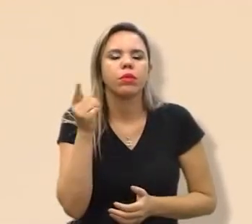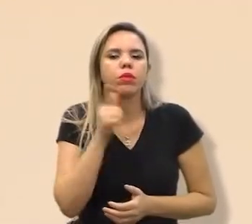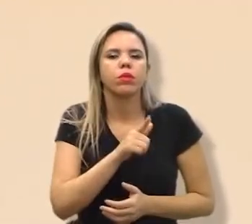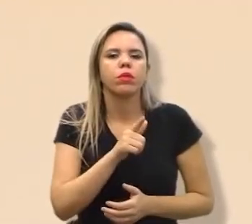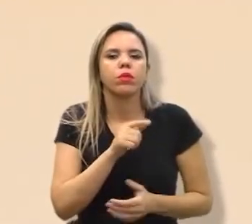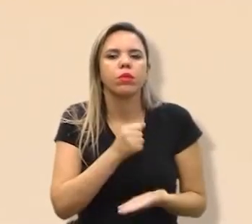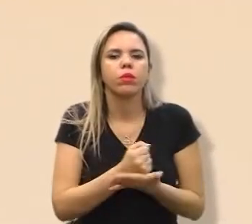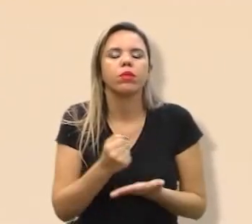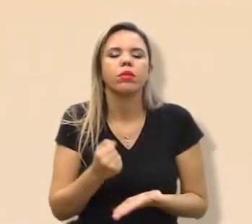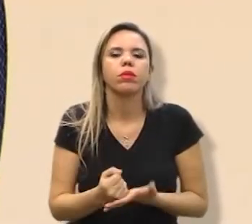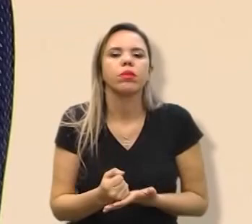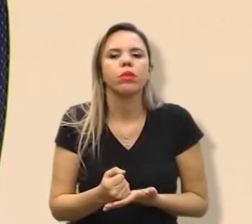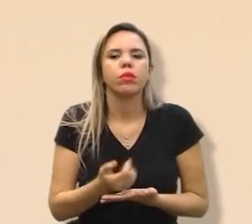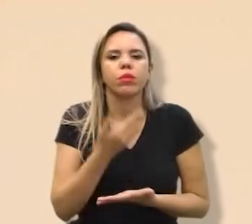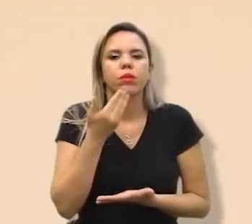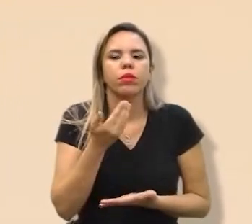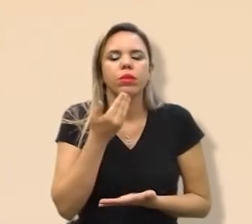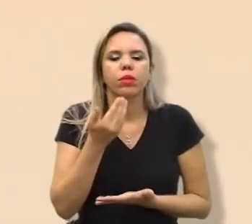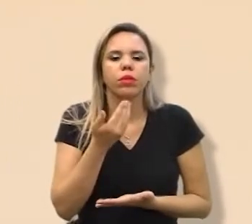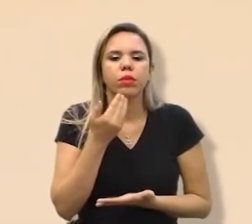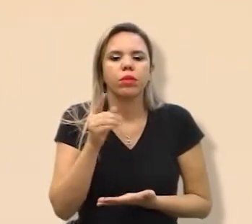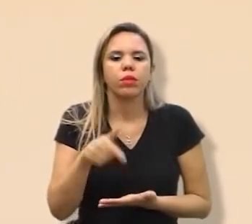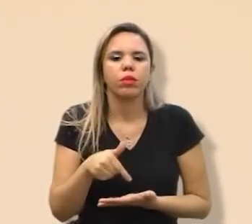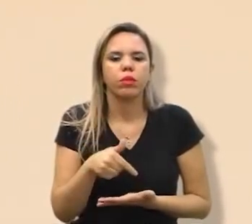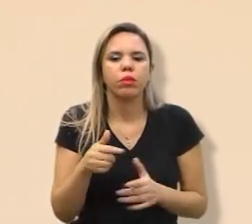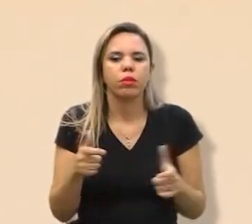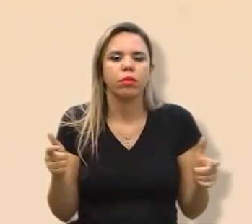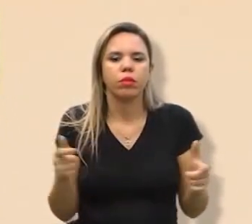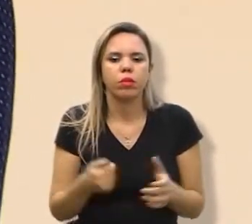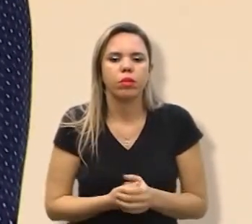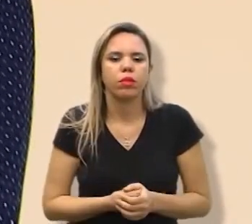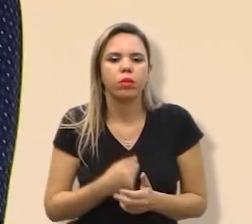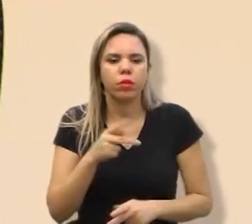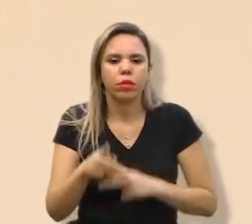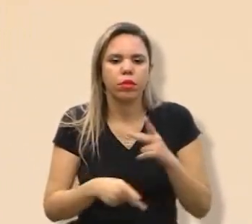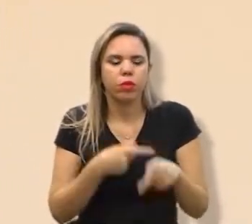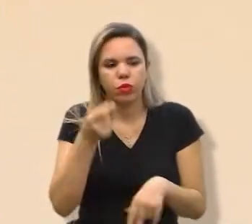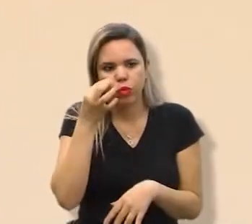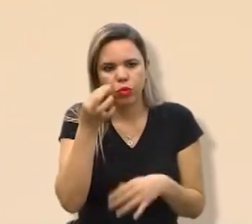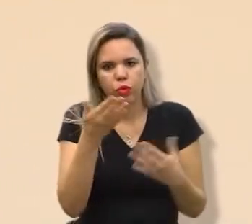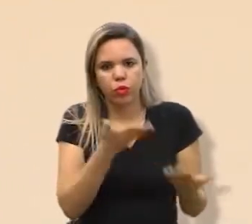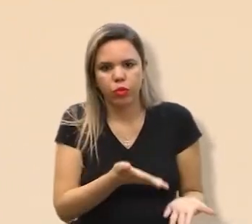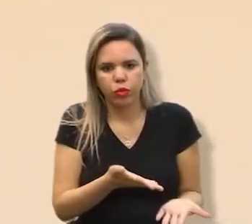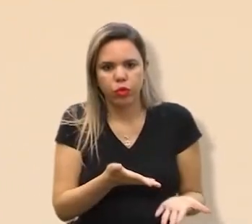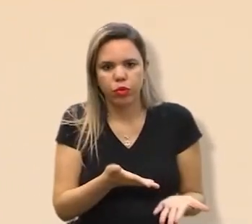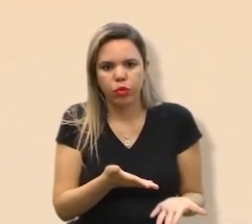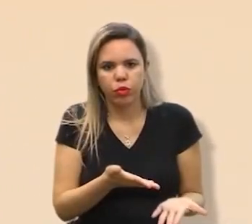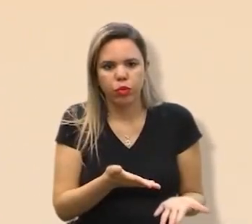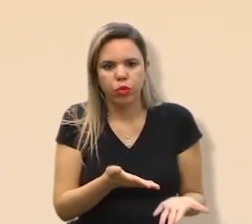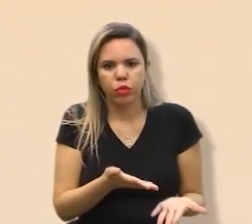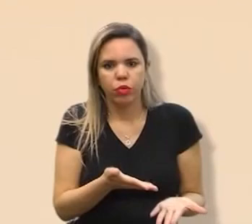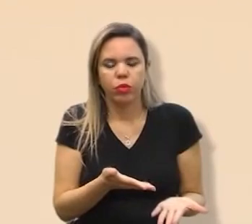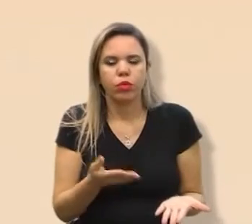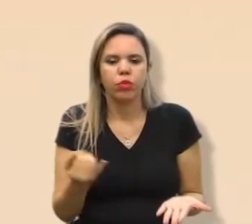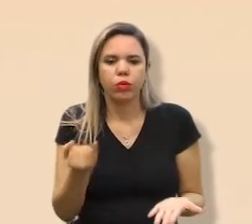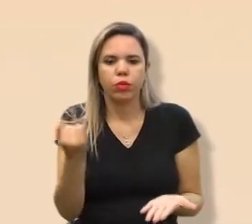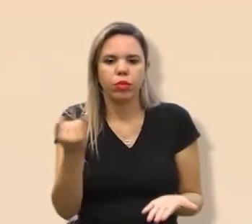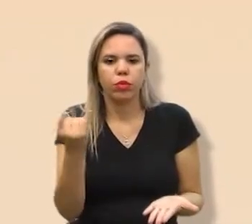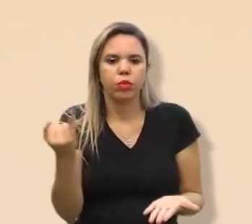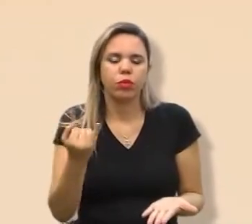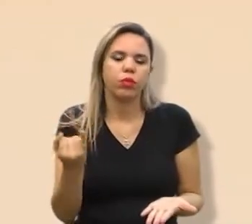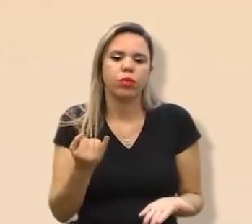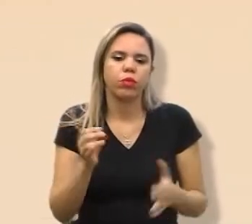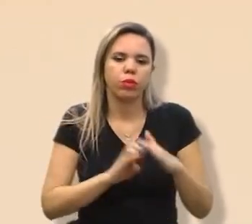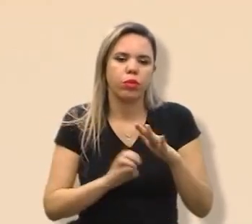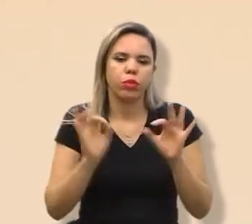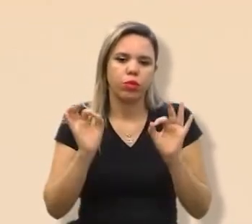chance de você conseguir um contrato e a facilidade disso é muito grande. As pessoas olham para isso, dá notoriedade à sua empresa,